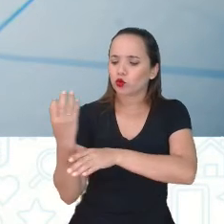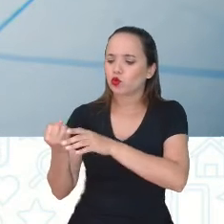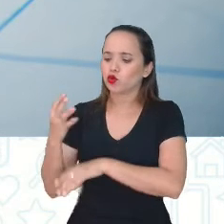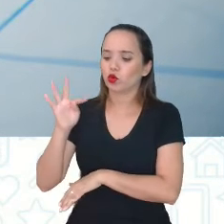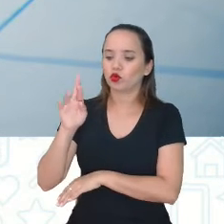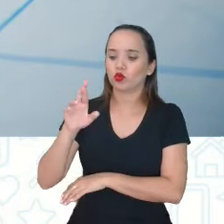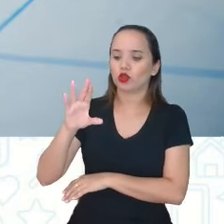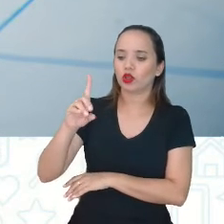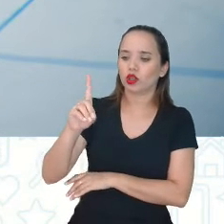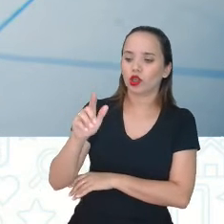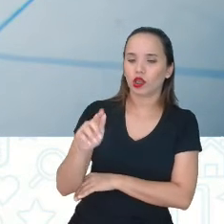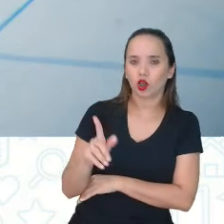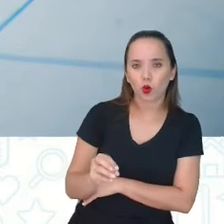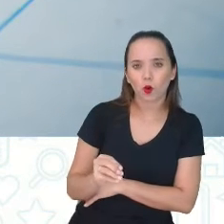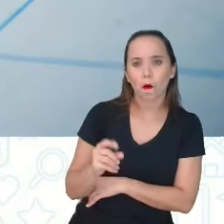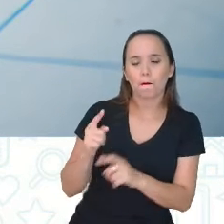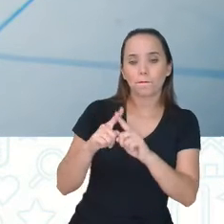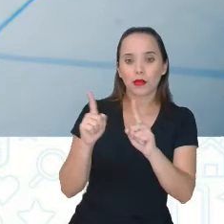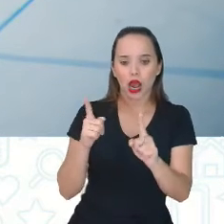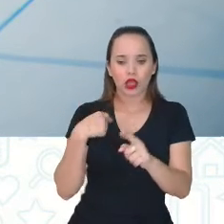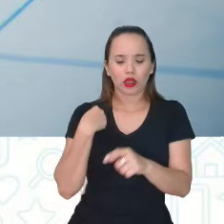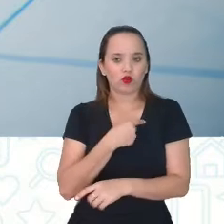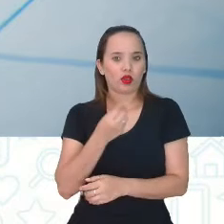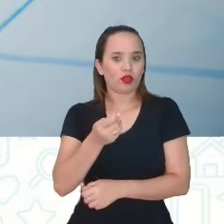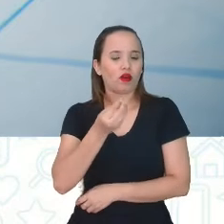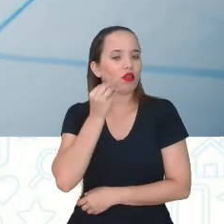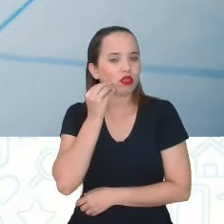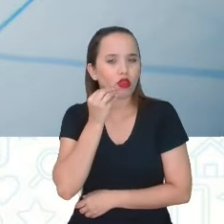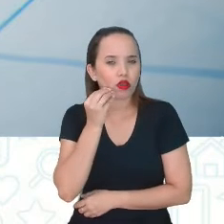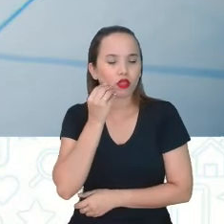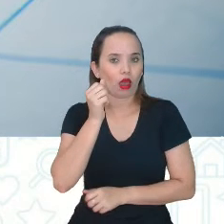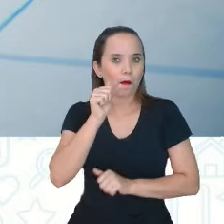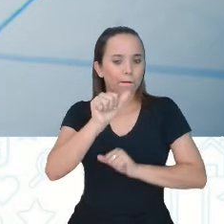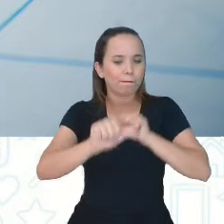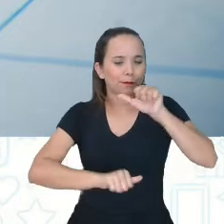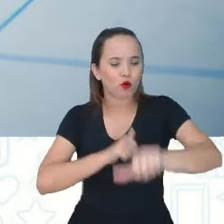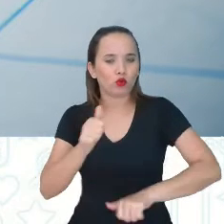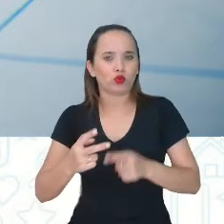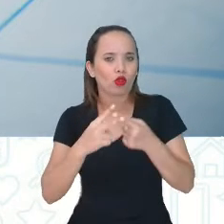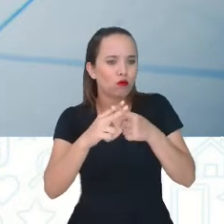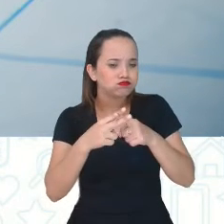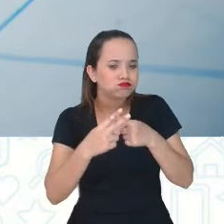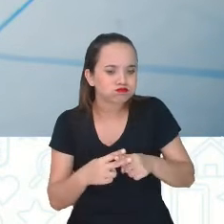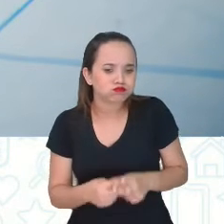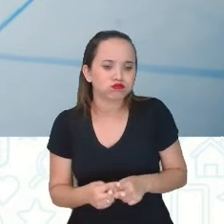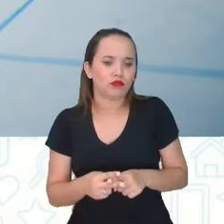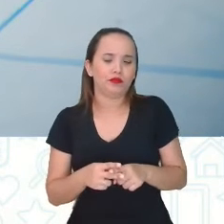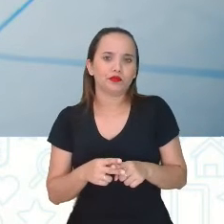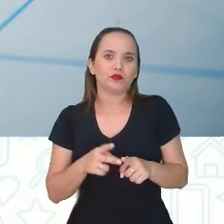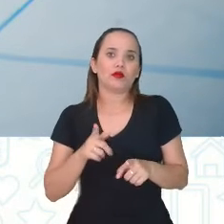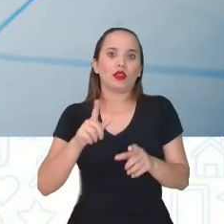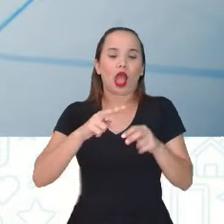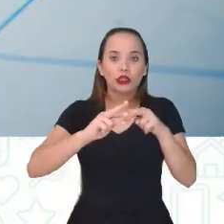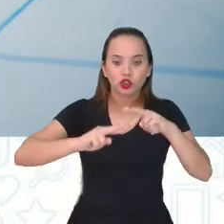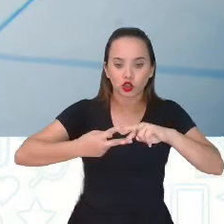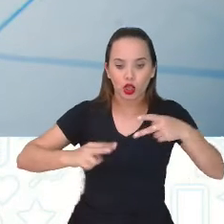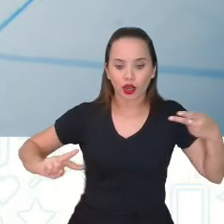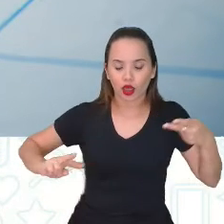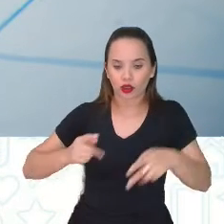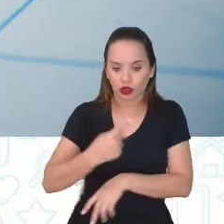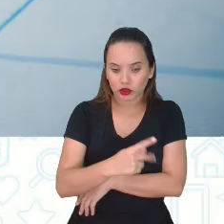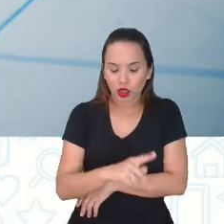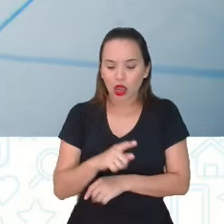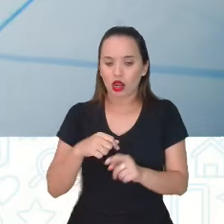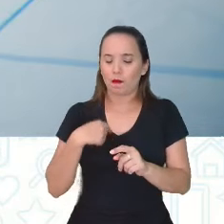a gente vai tentar deixar ele mais, mudar geneticamente ali, né, aquela Sim. semente, para que ele